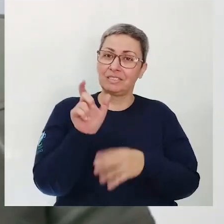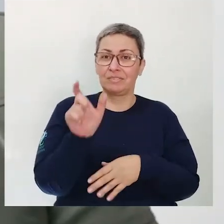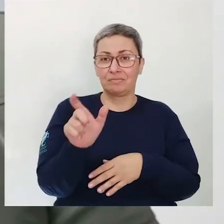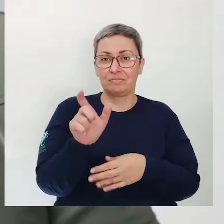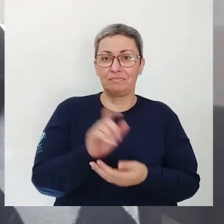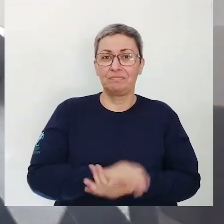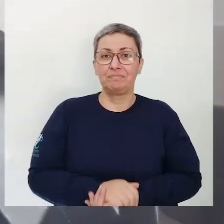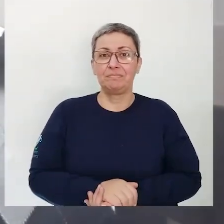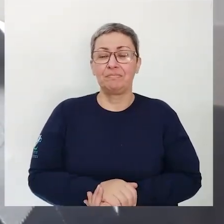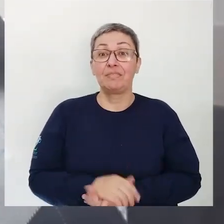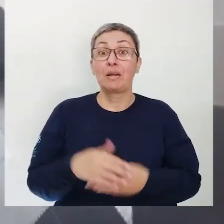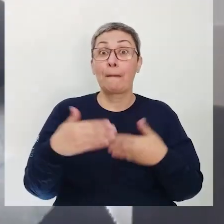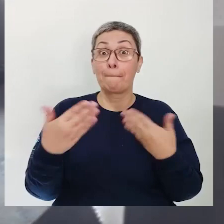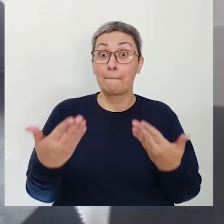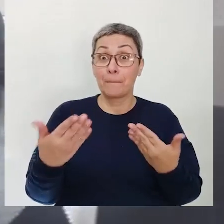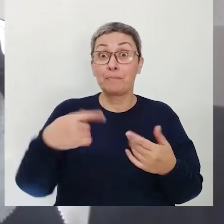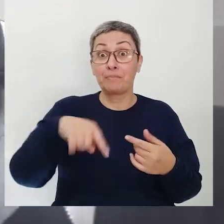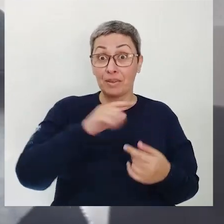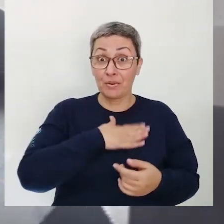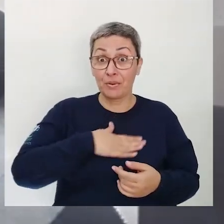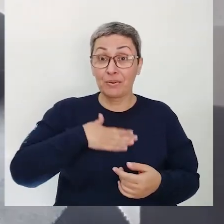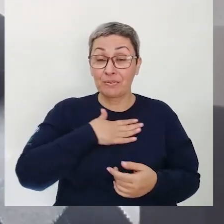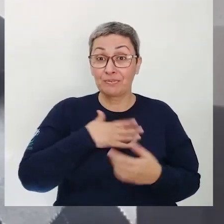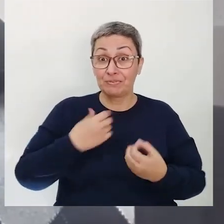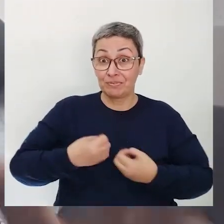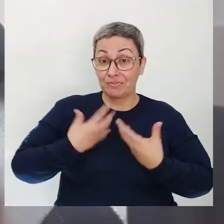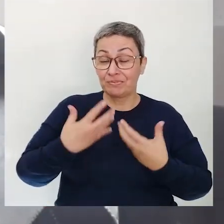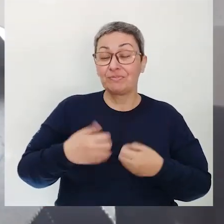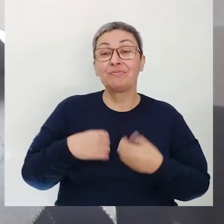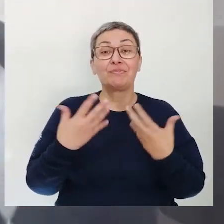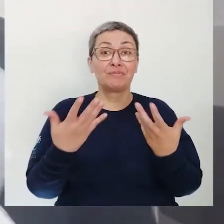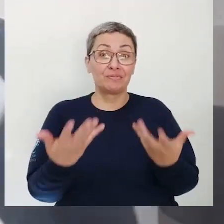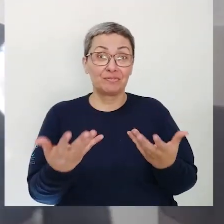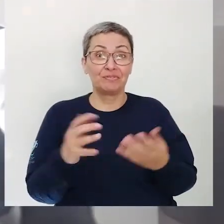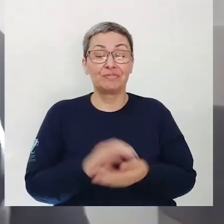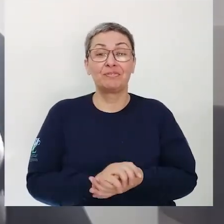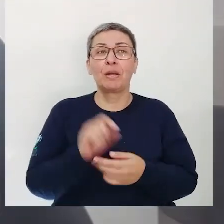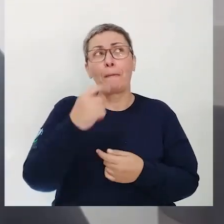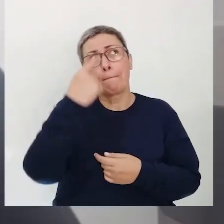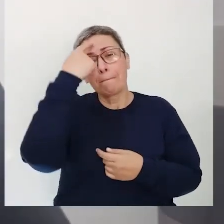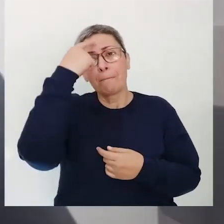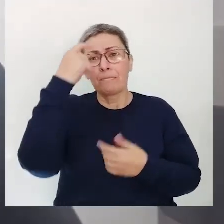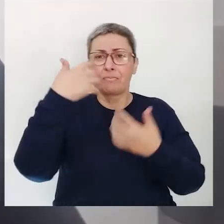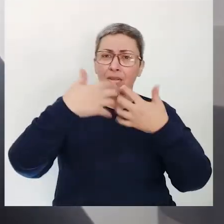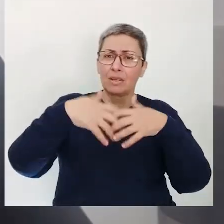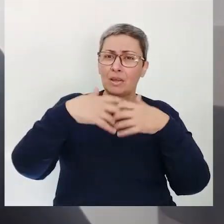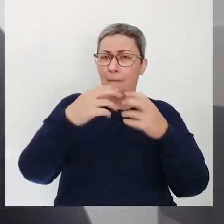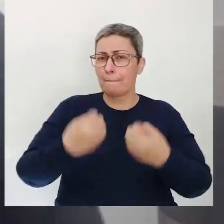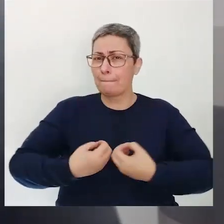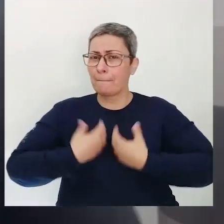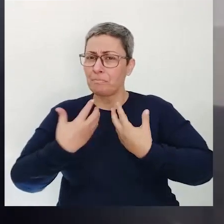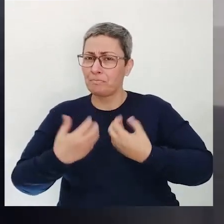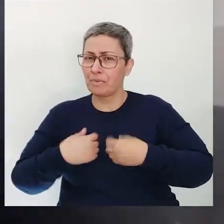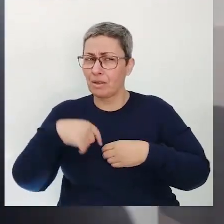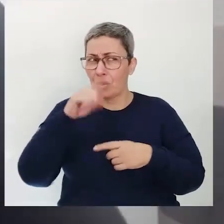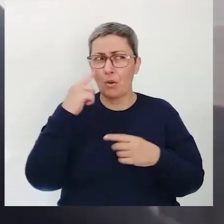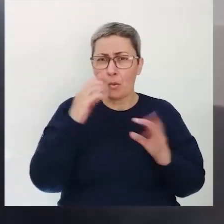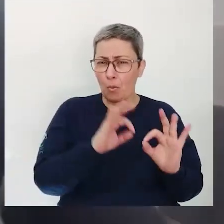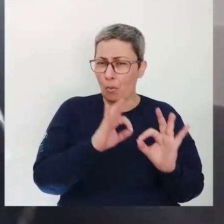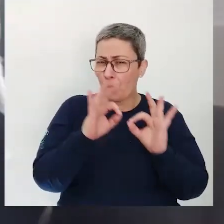palavras. Então, pessoal, gostaram do poema? Pois é. Pensando no poema que